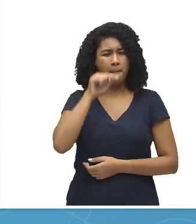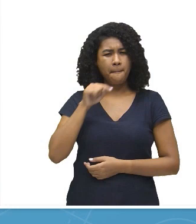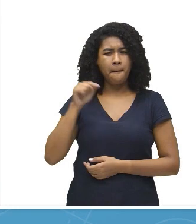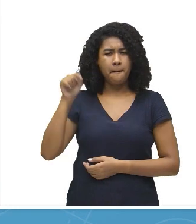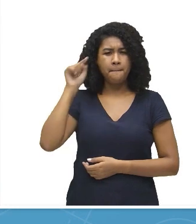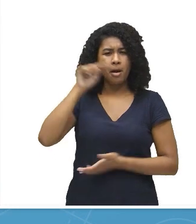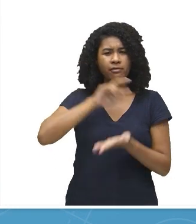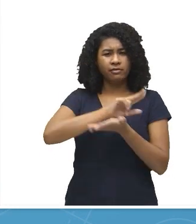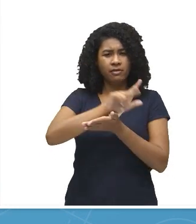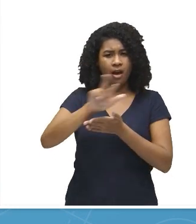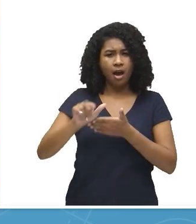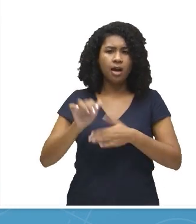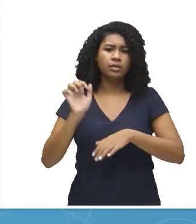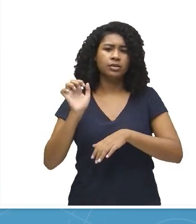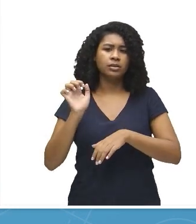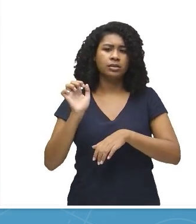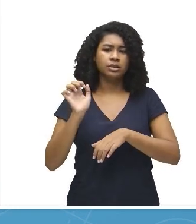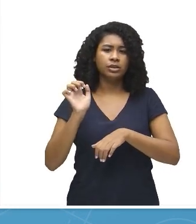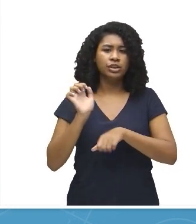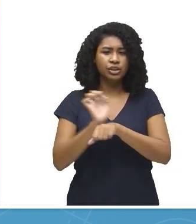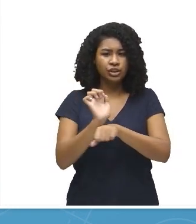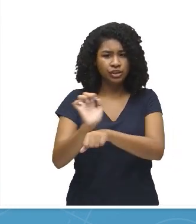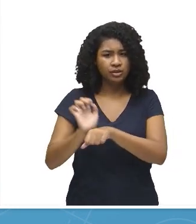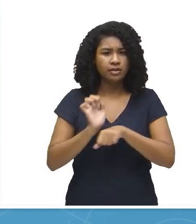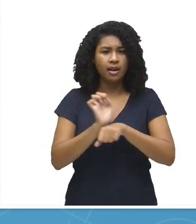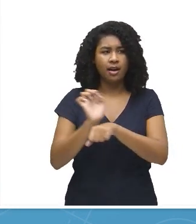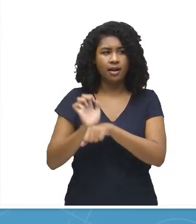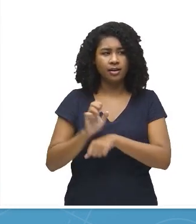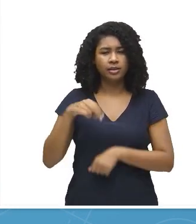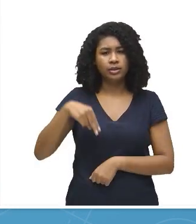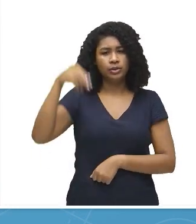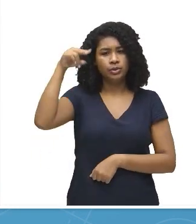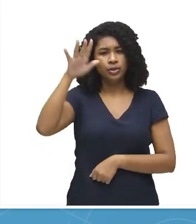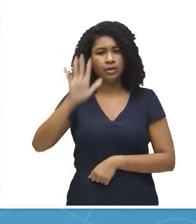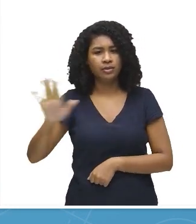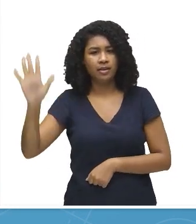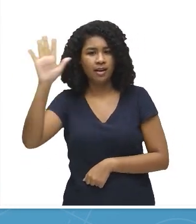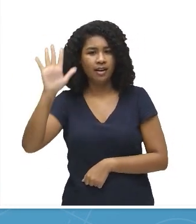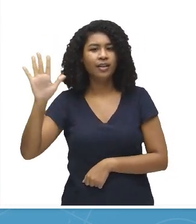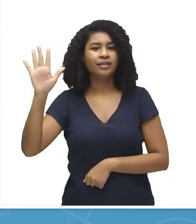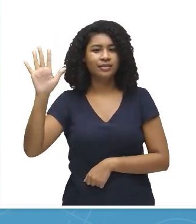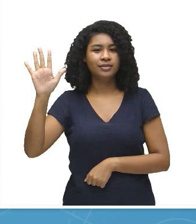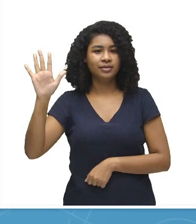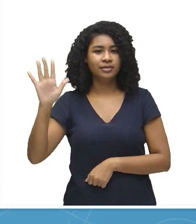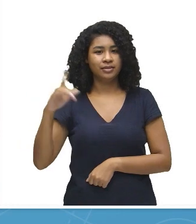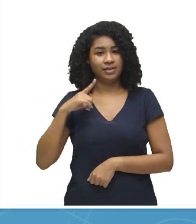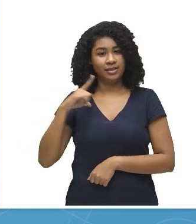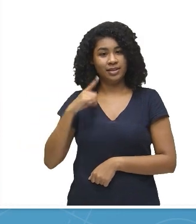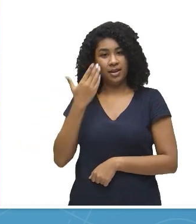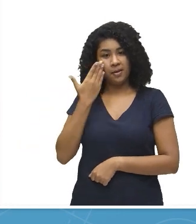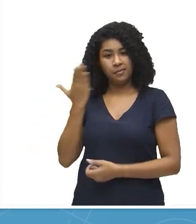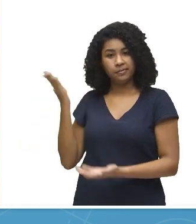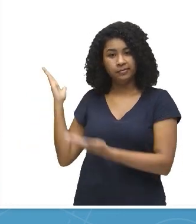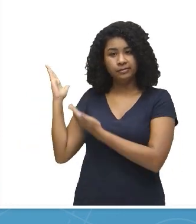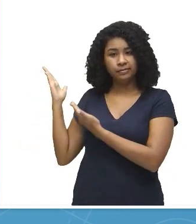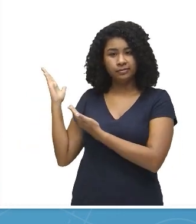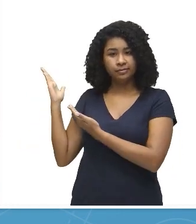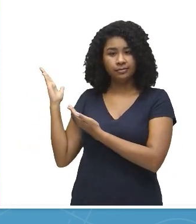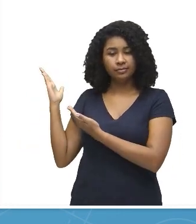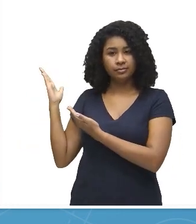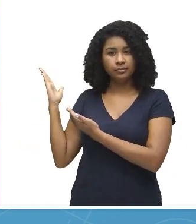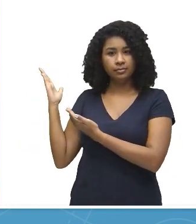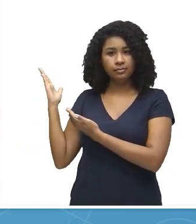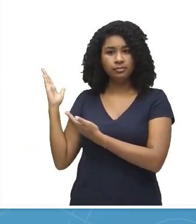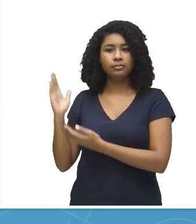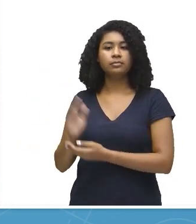estados aí do Nordeste, aqui, olha, no Nordeste, onde essas indústrias também passaram